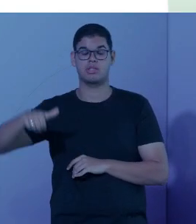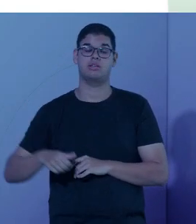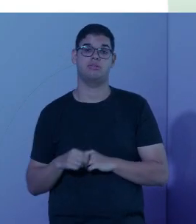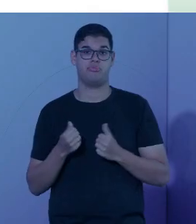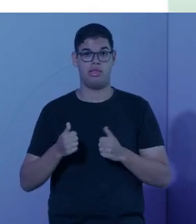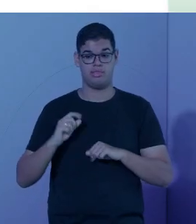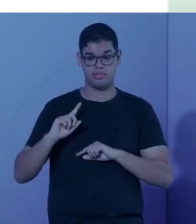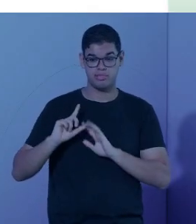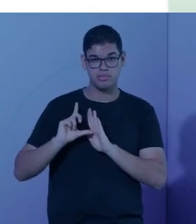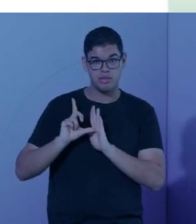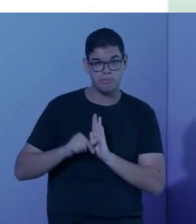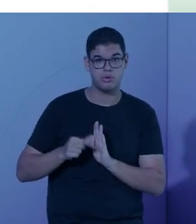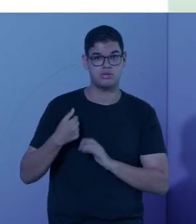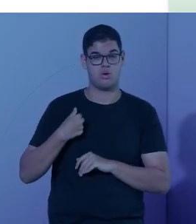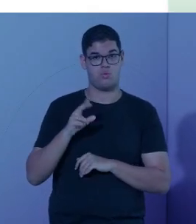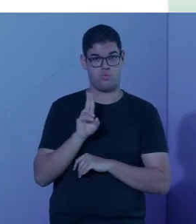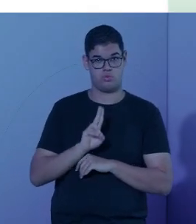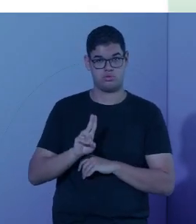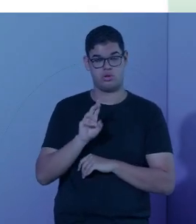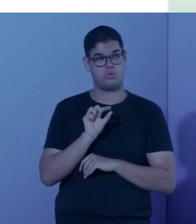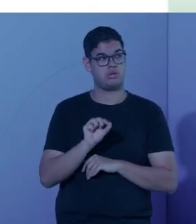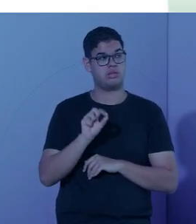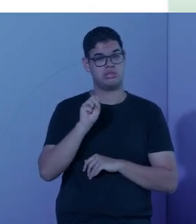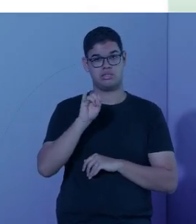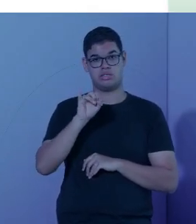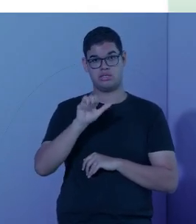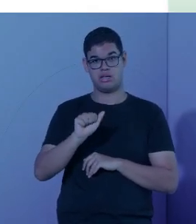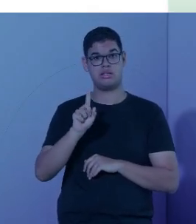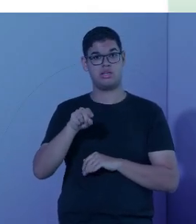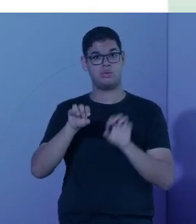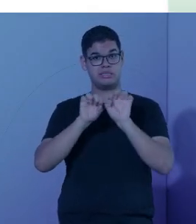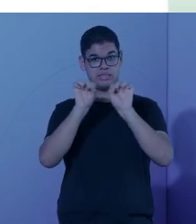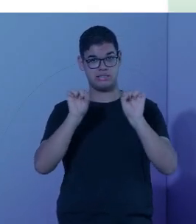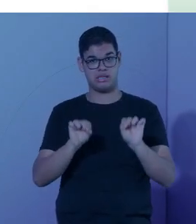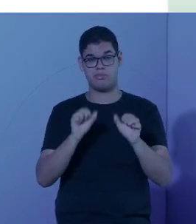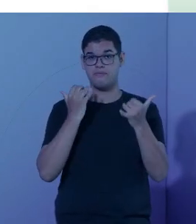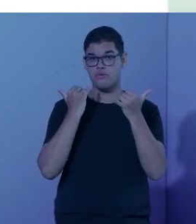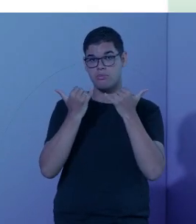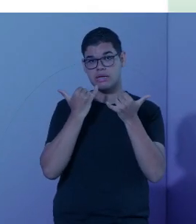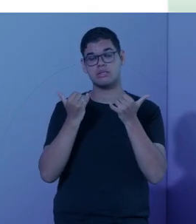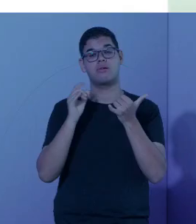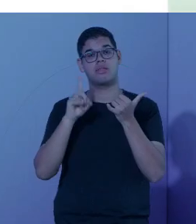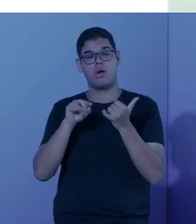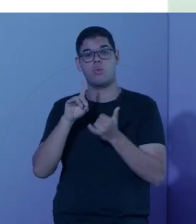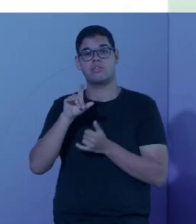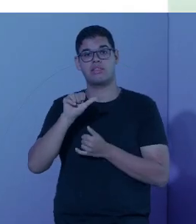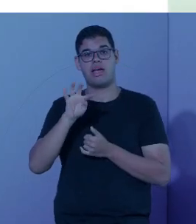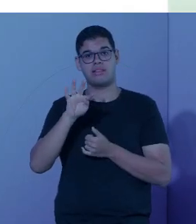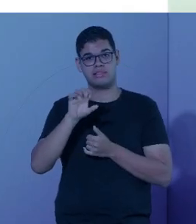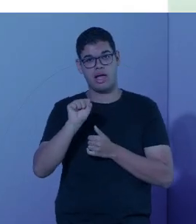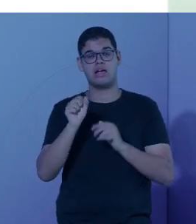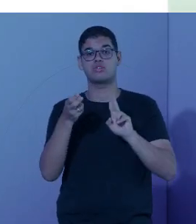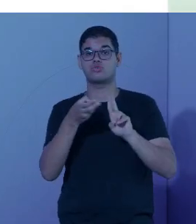sequência, com o CIA, que é o Sistema de Informação Ambulatorial do DataSUS, que é onde a gente tem a